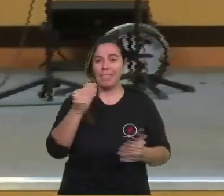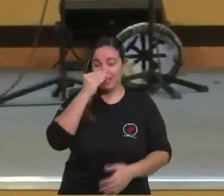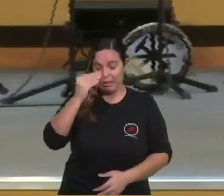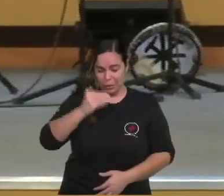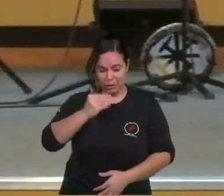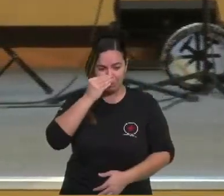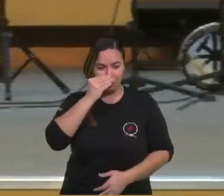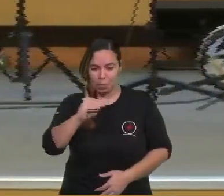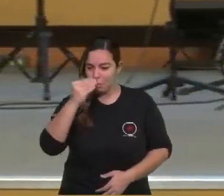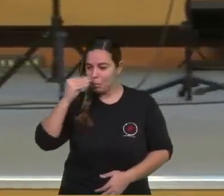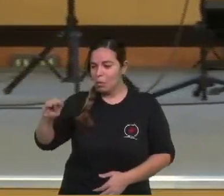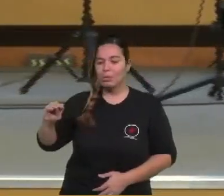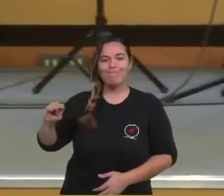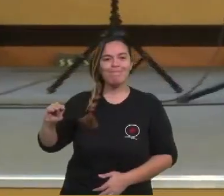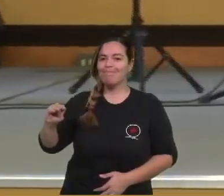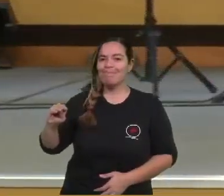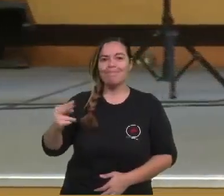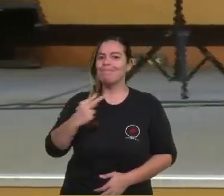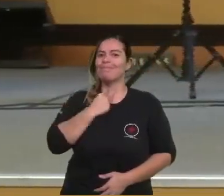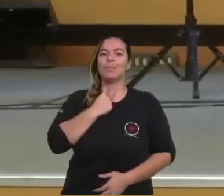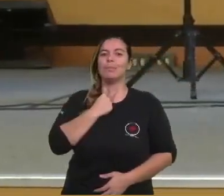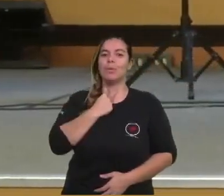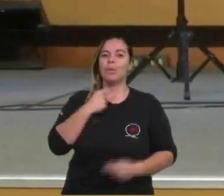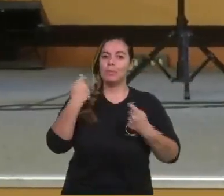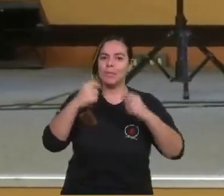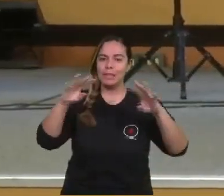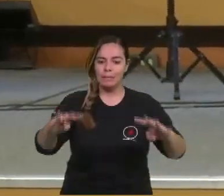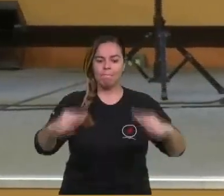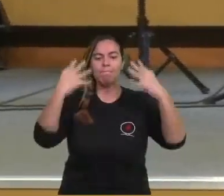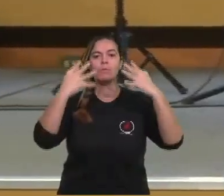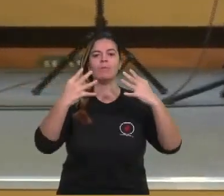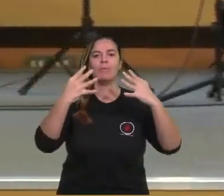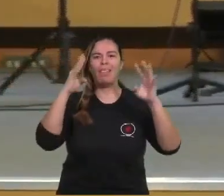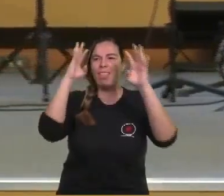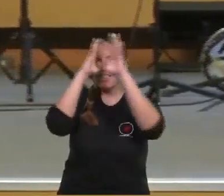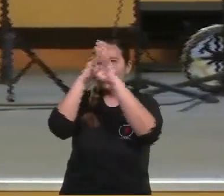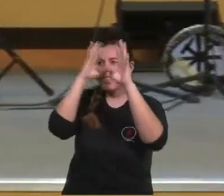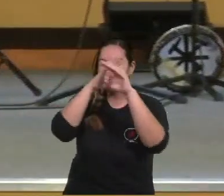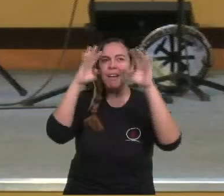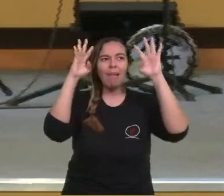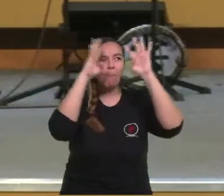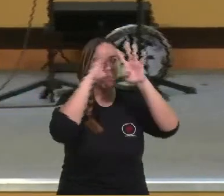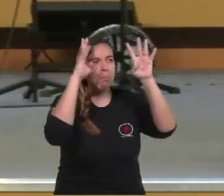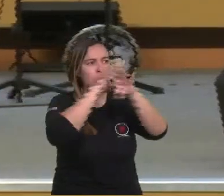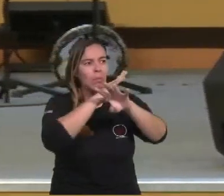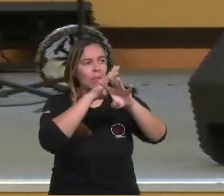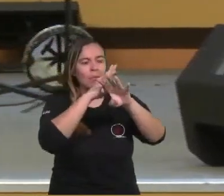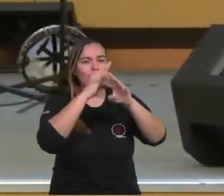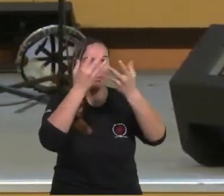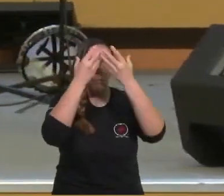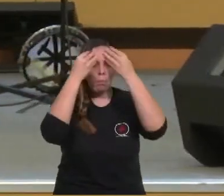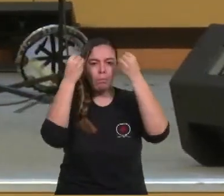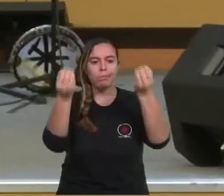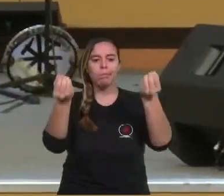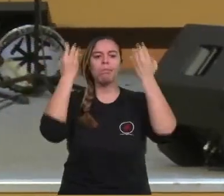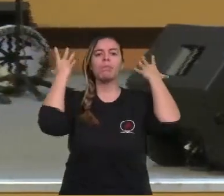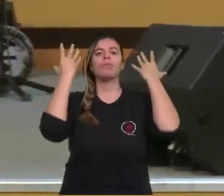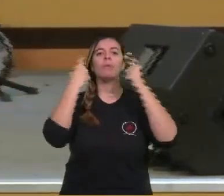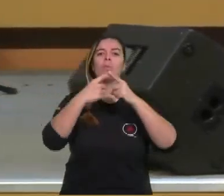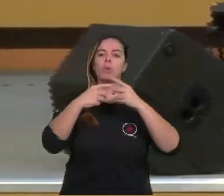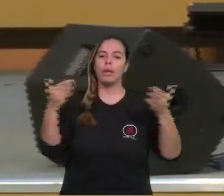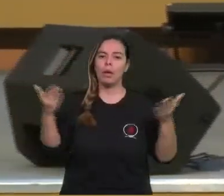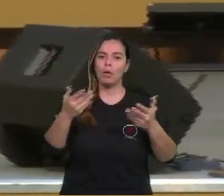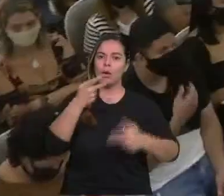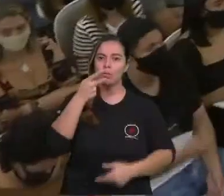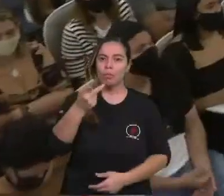ignorado, não pode ser negligenciado. Eu preciso que toda distração agora seja afastada da sua mente, porque o que eu vou